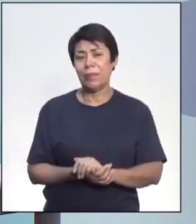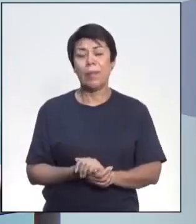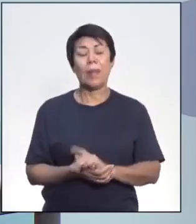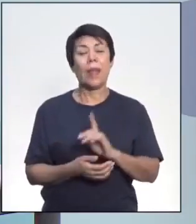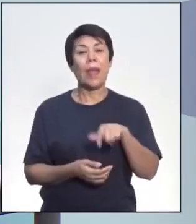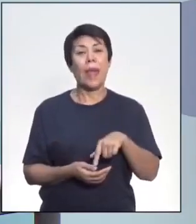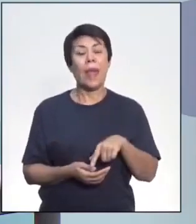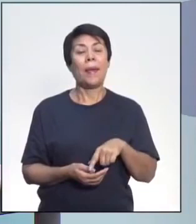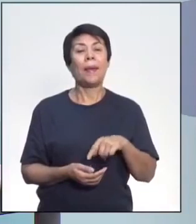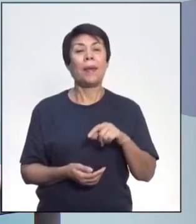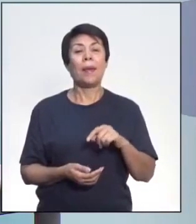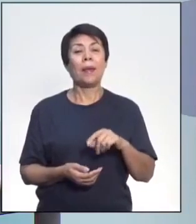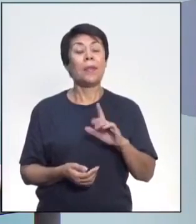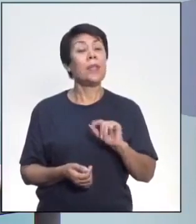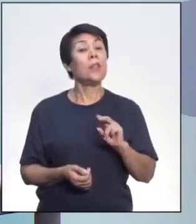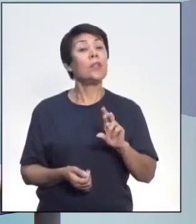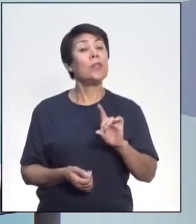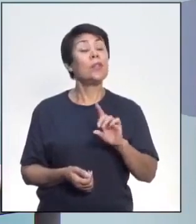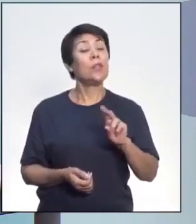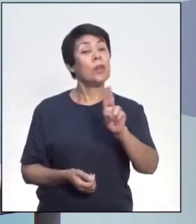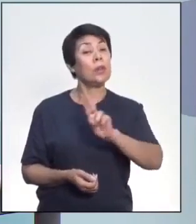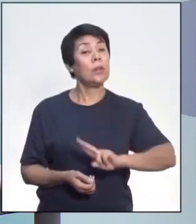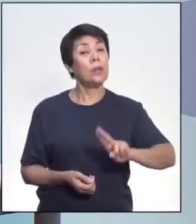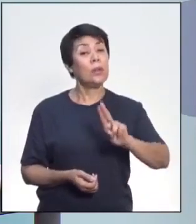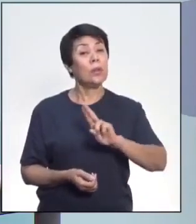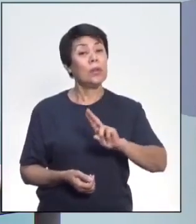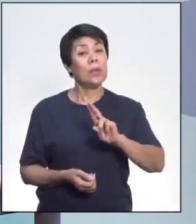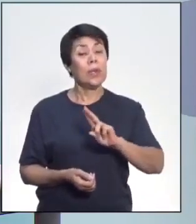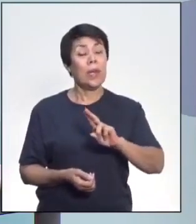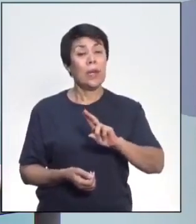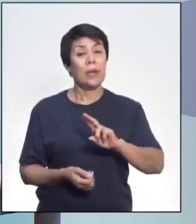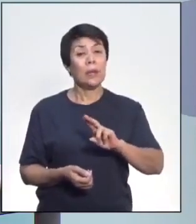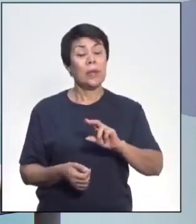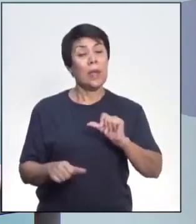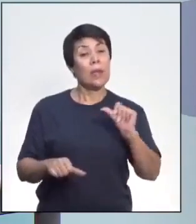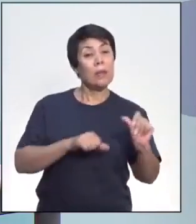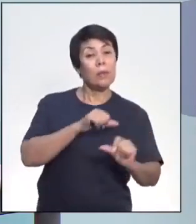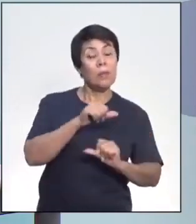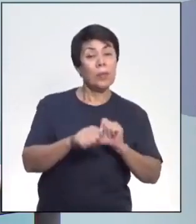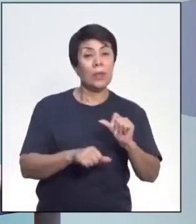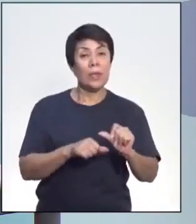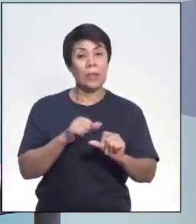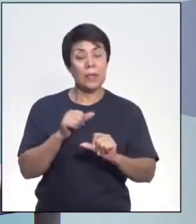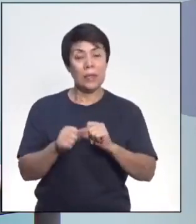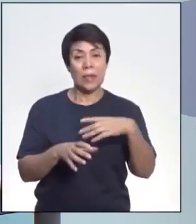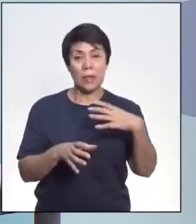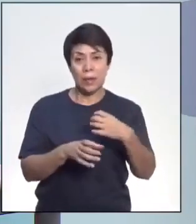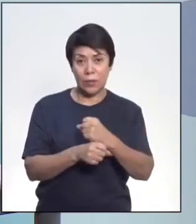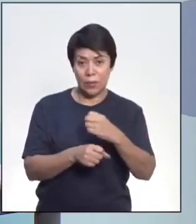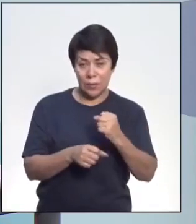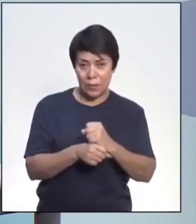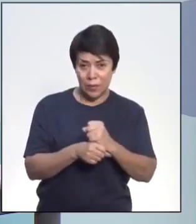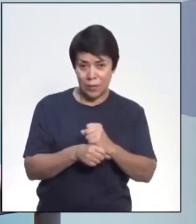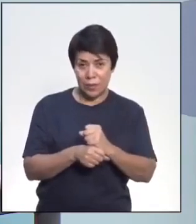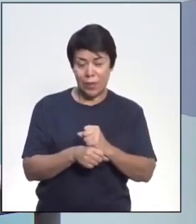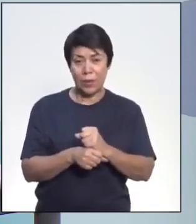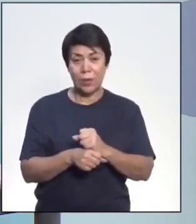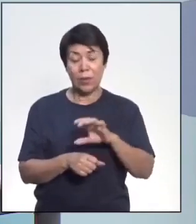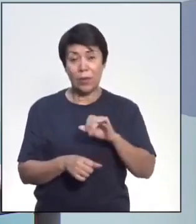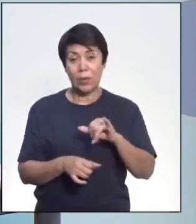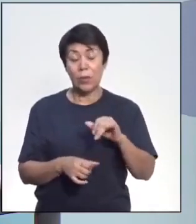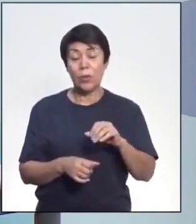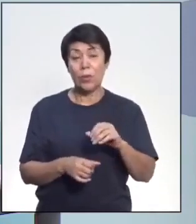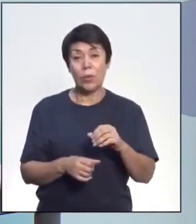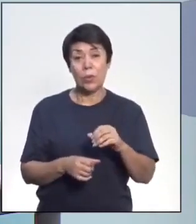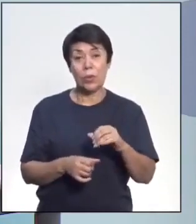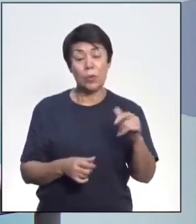É que eu vou utilizar as variações das concentrações daqueles componentes